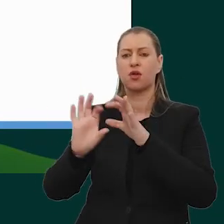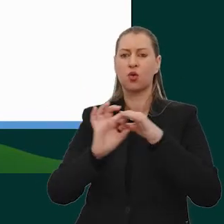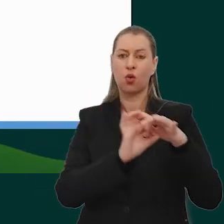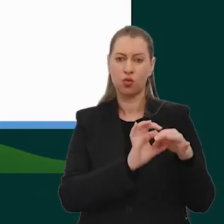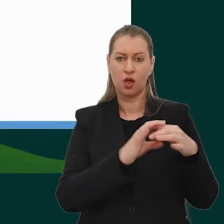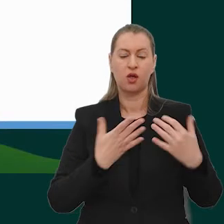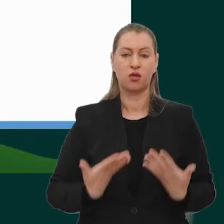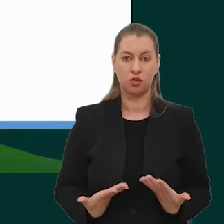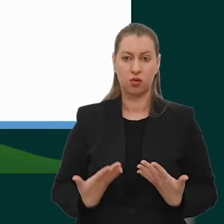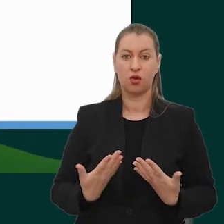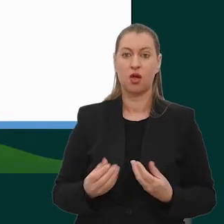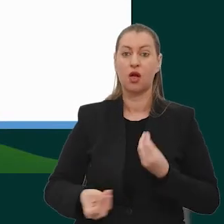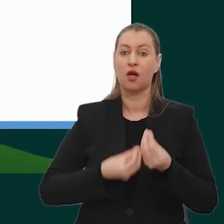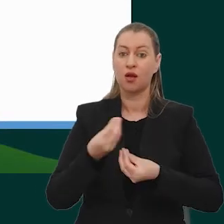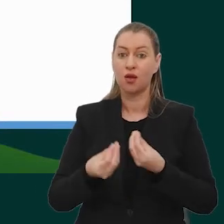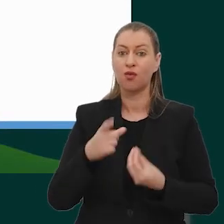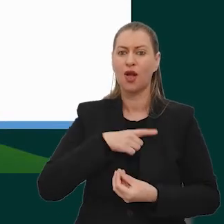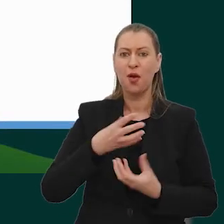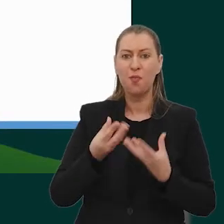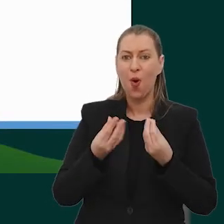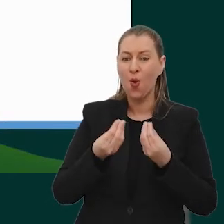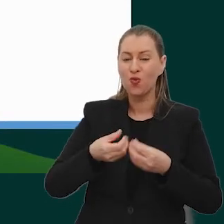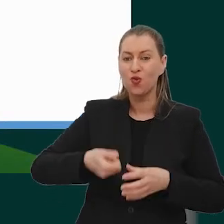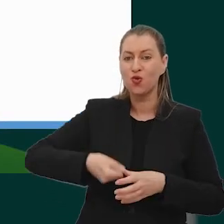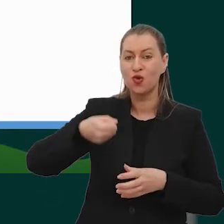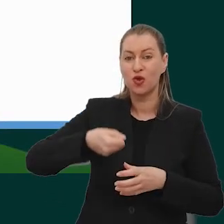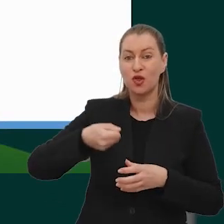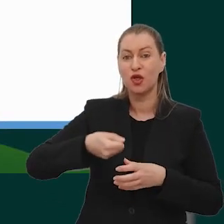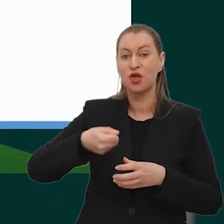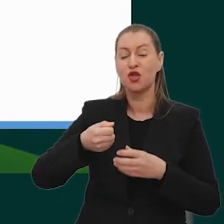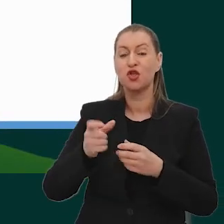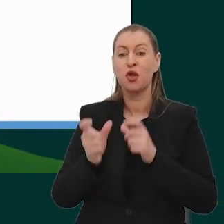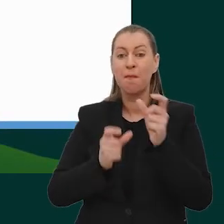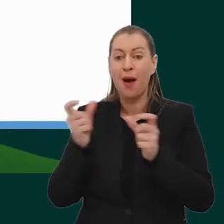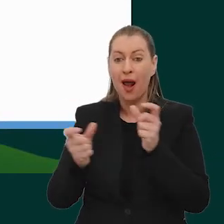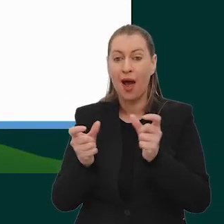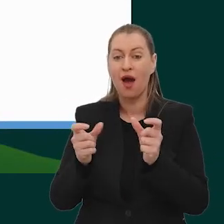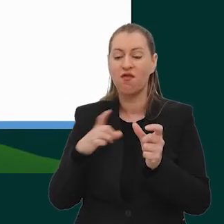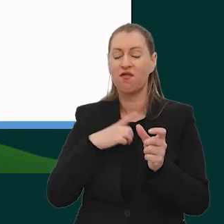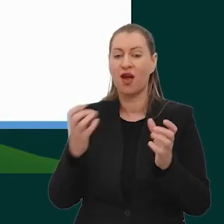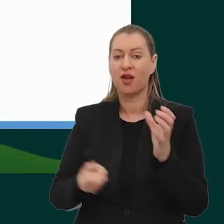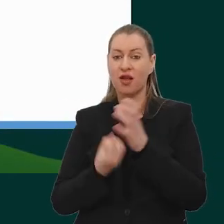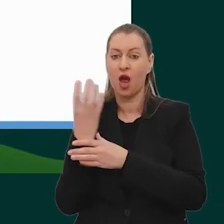essa bolsa de palavras que a gente chama, que ele vai criando uma contextualização, que é o que temos hoje.